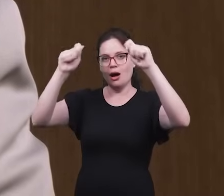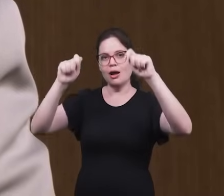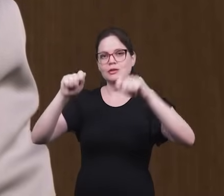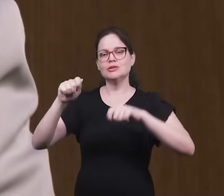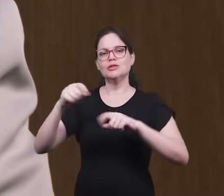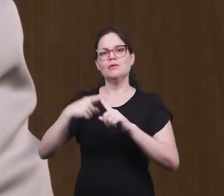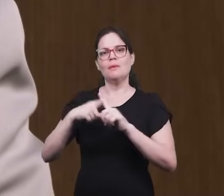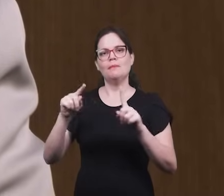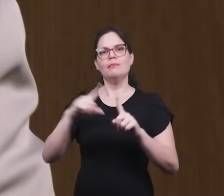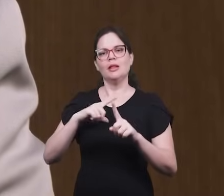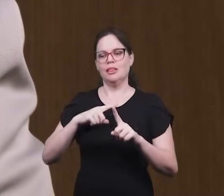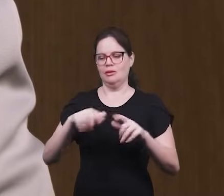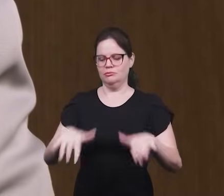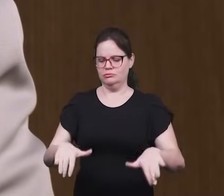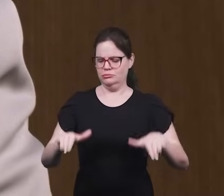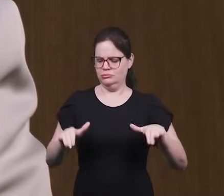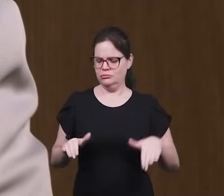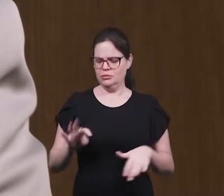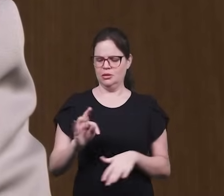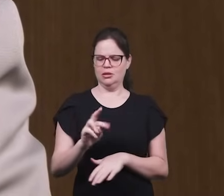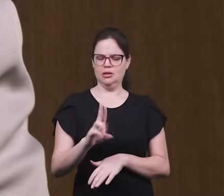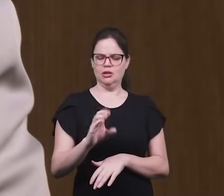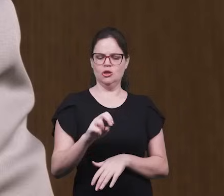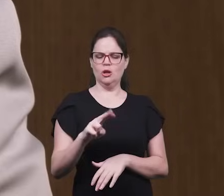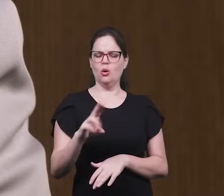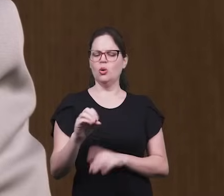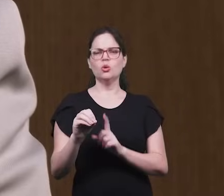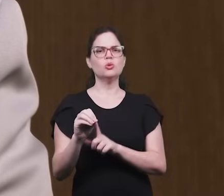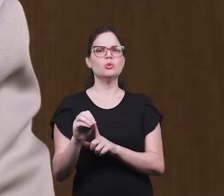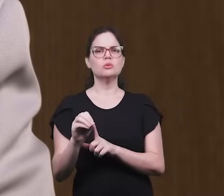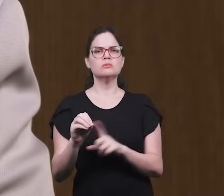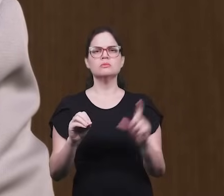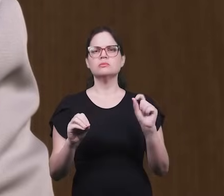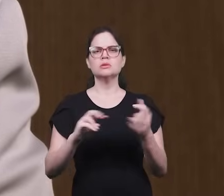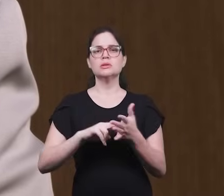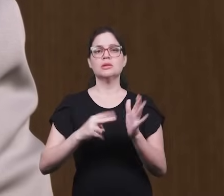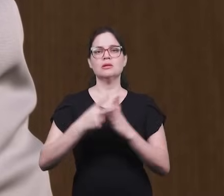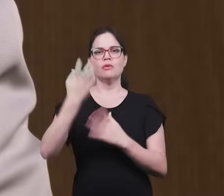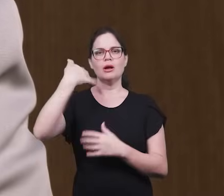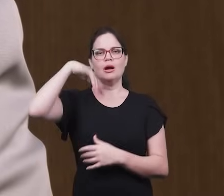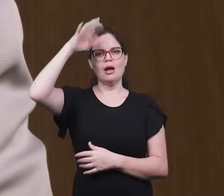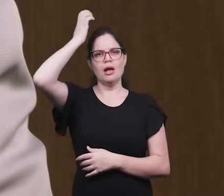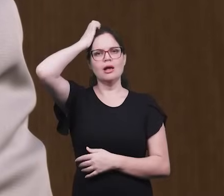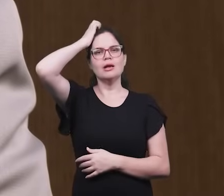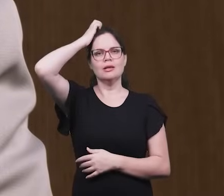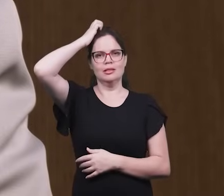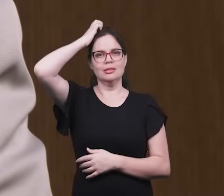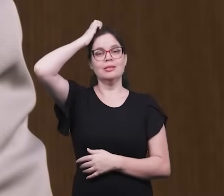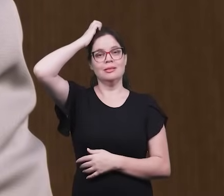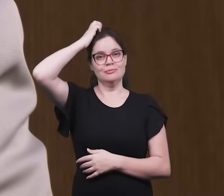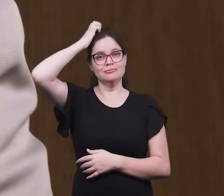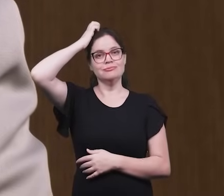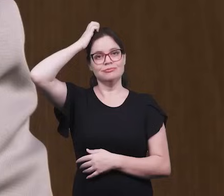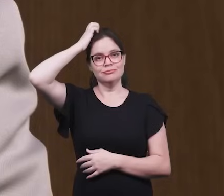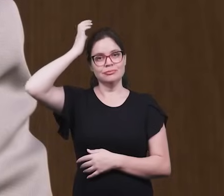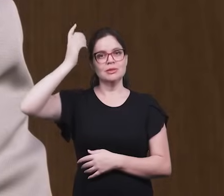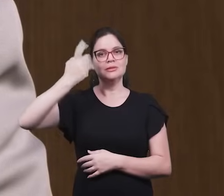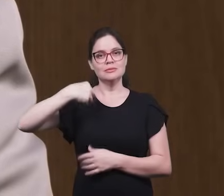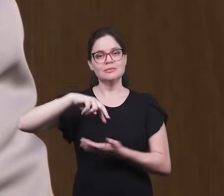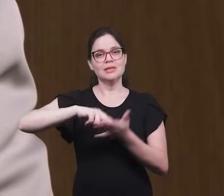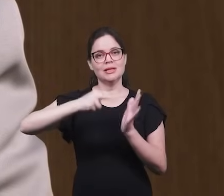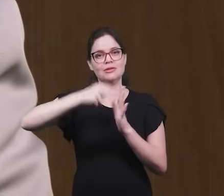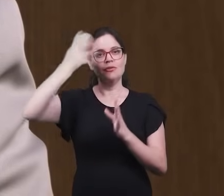a reino. E o reino ali, em razão de Pérgamo ter sido uma igreja, onde